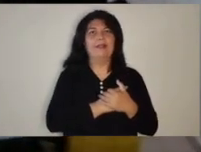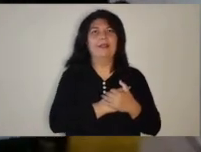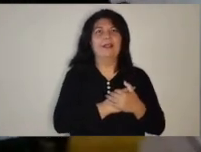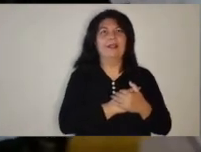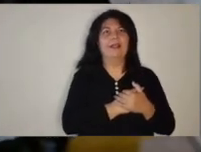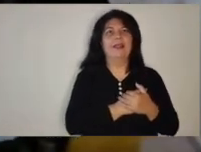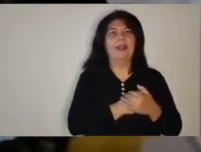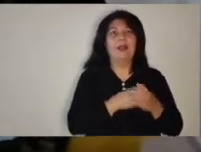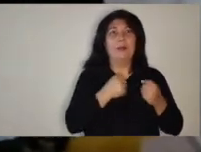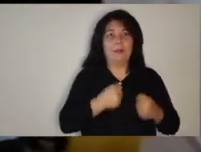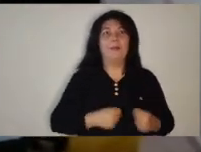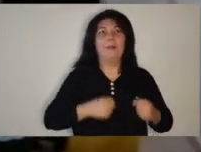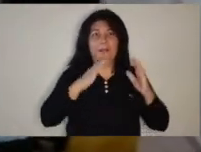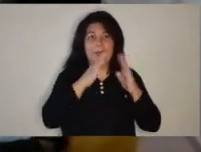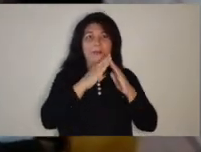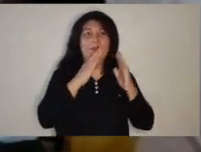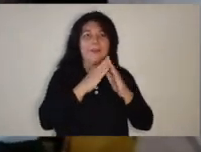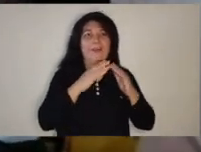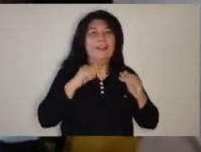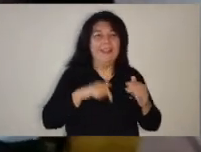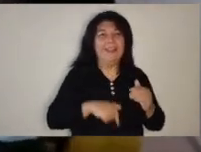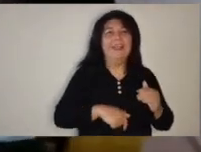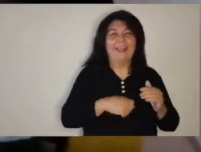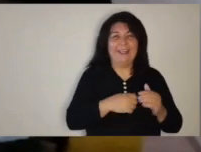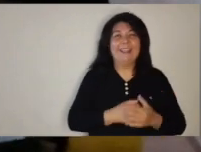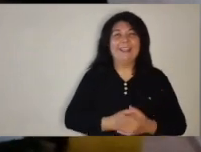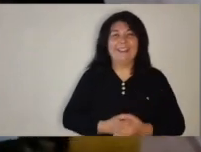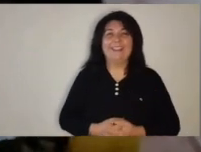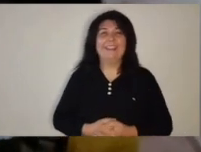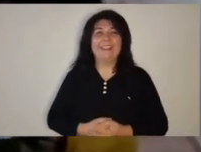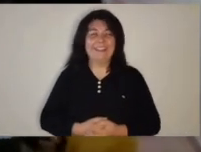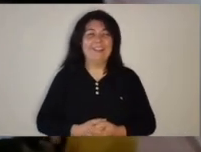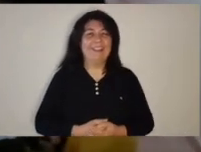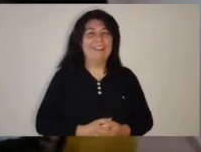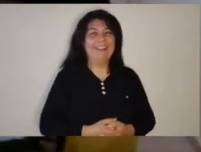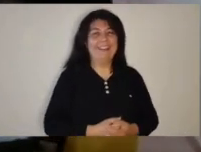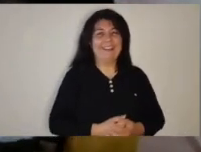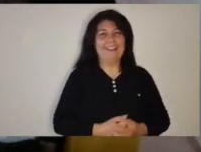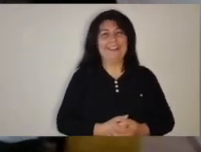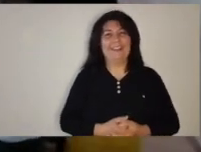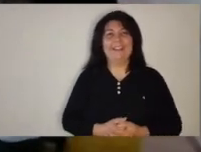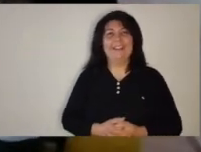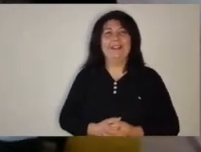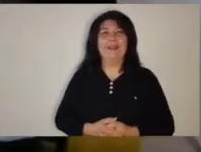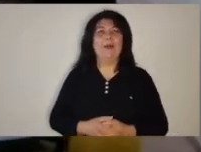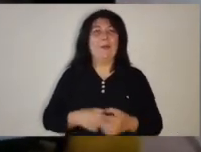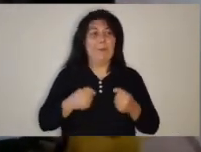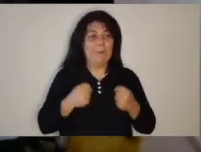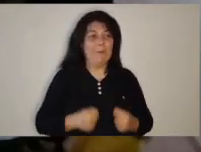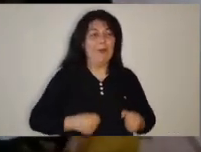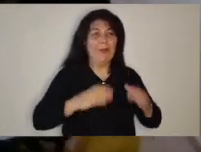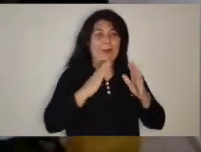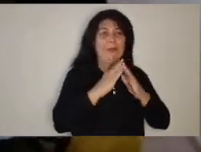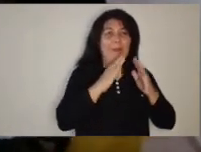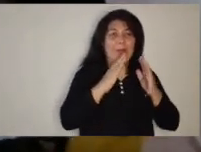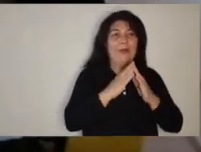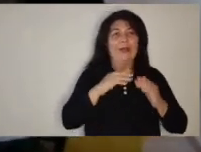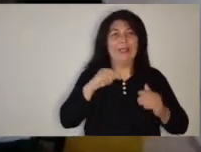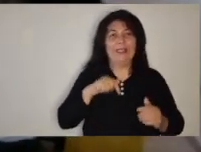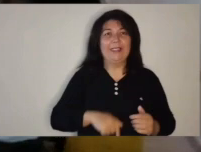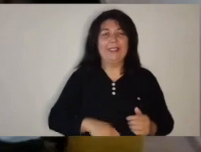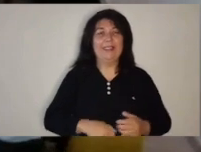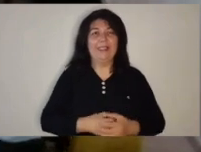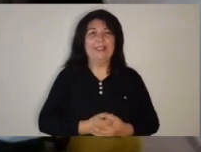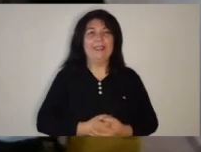a minha casa, pode morar aqui,